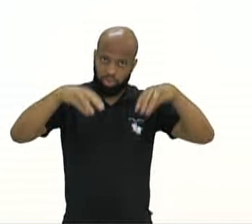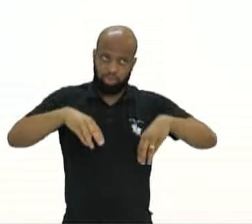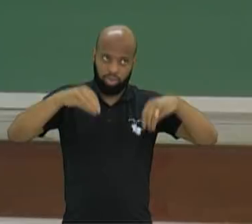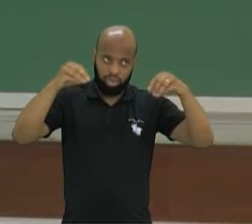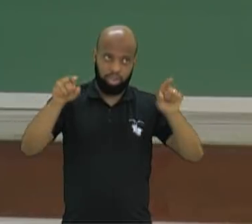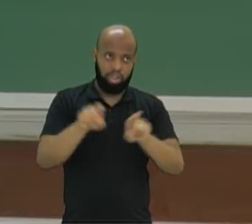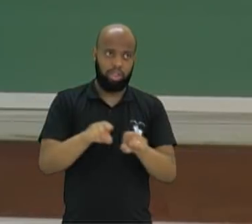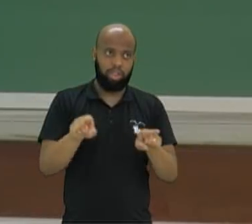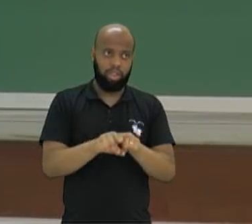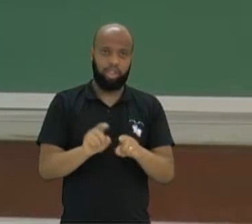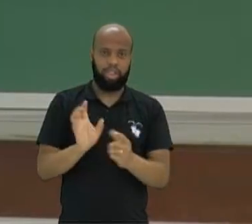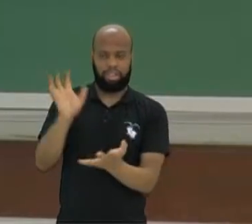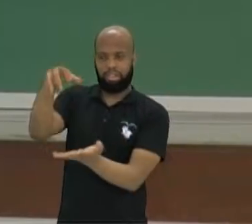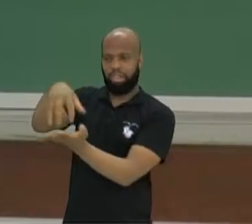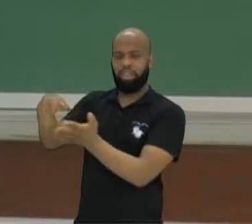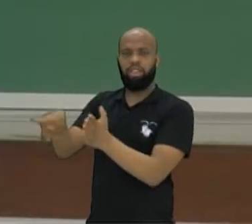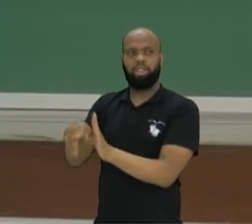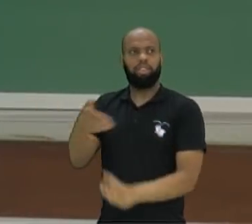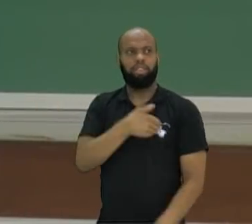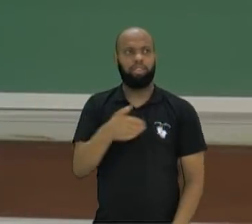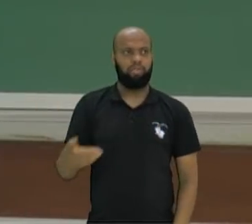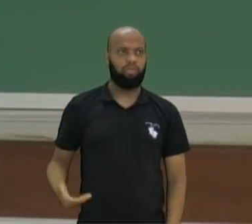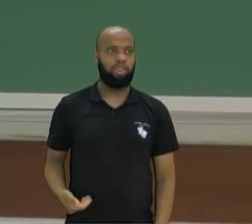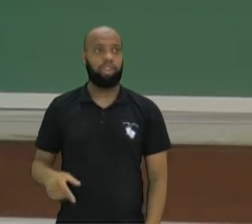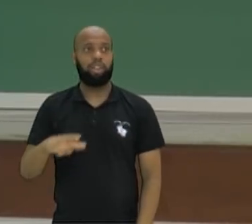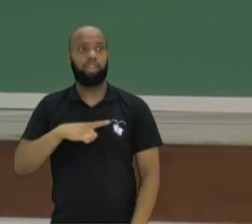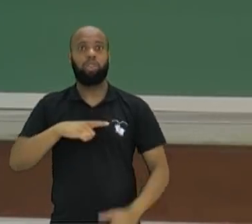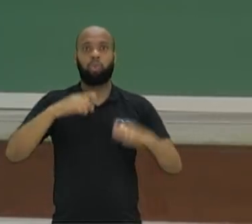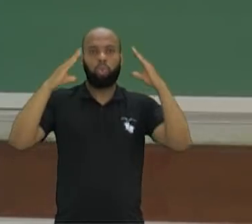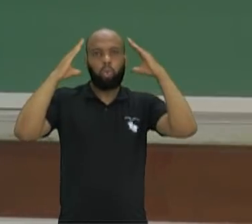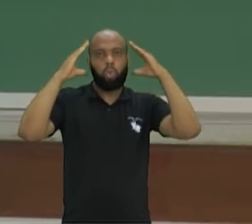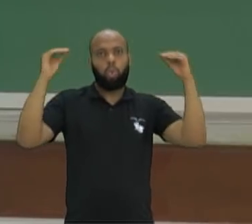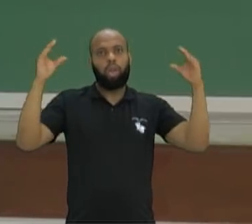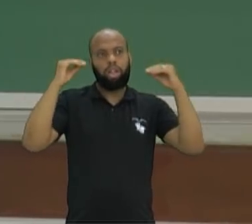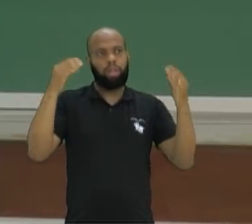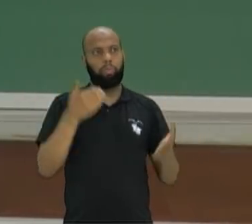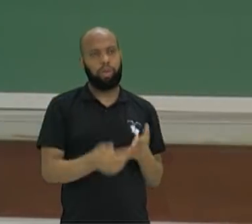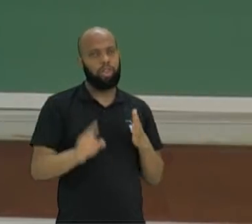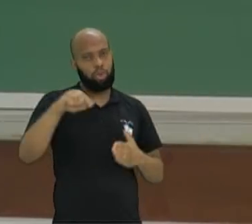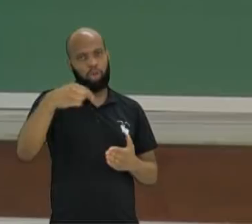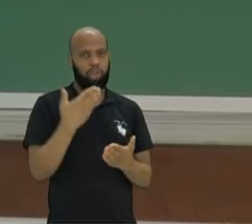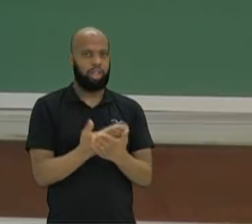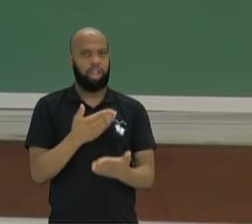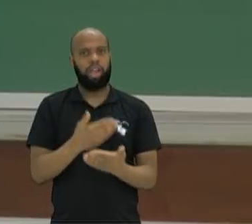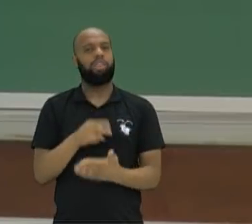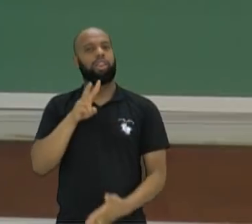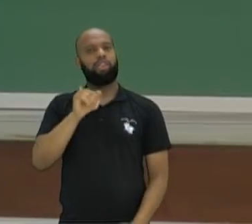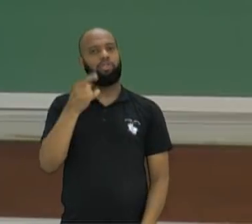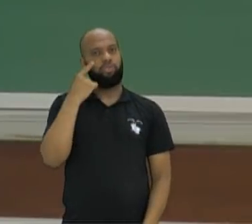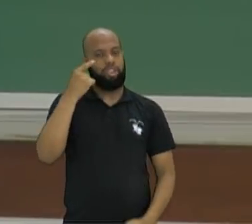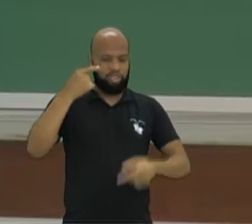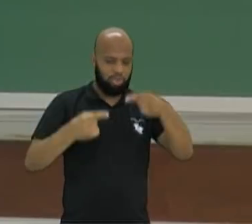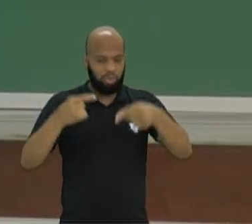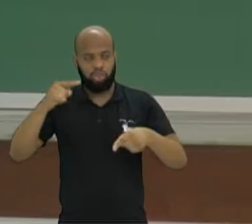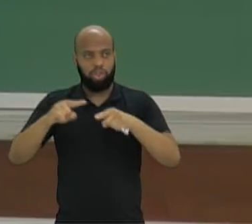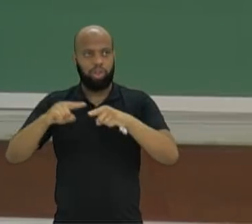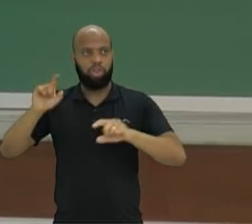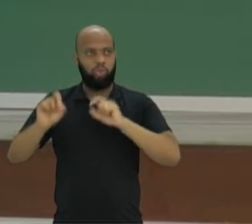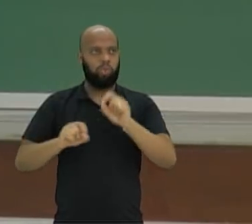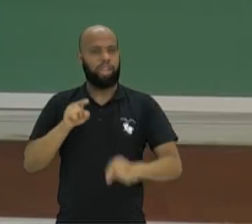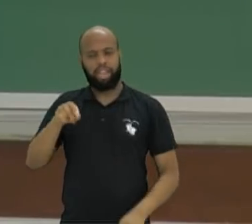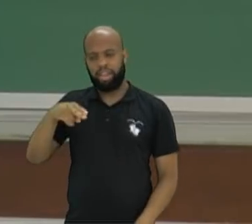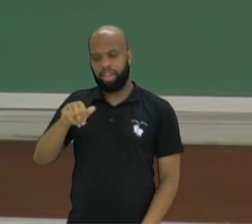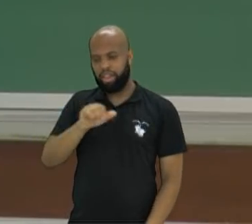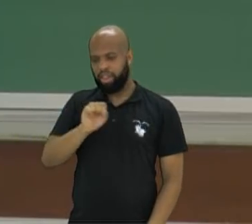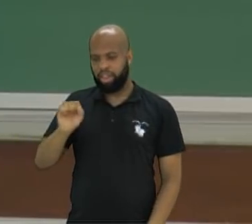governo. Só para quebrar a aula, né? Mas são os próprios holandeses que pisaram na bola. Não se preocupem não, próximo aula a gente vai discutir bastante isso. Mas até o próprio Maurício